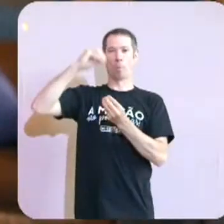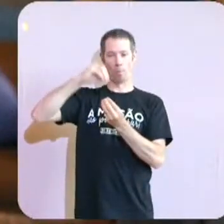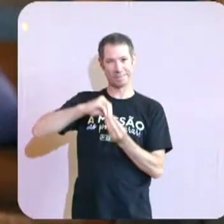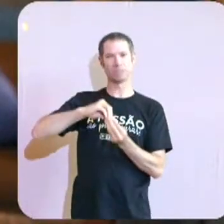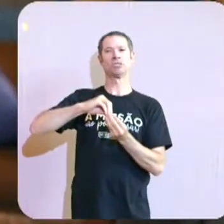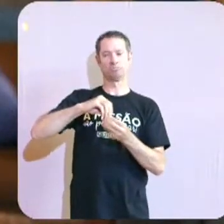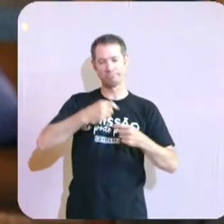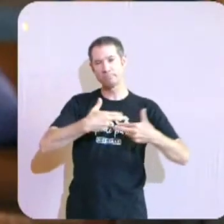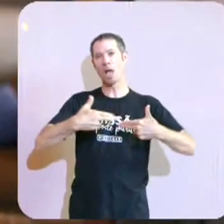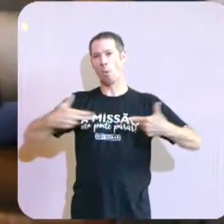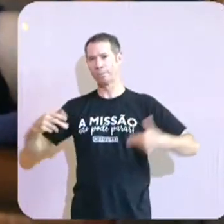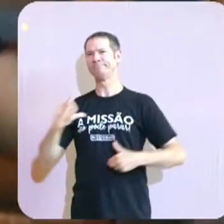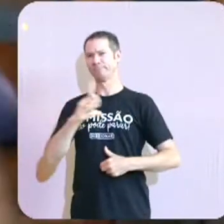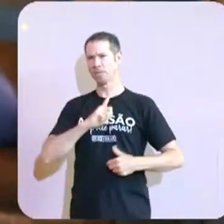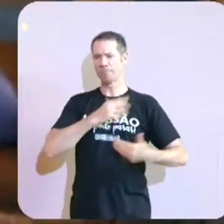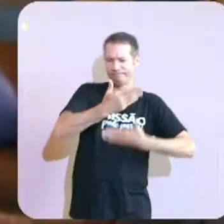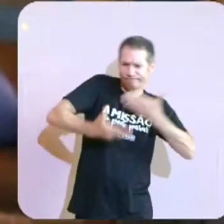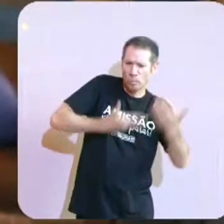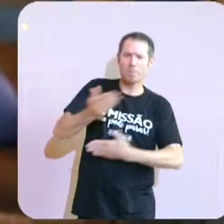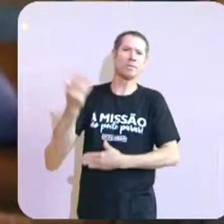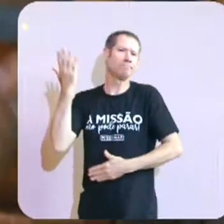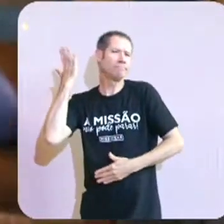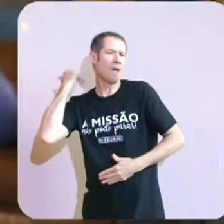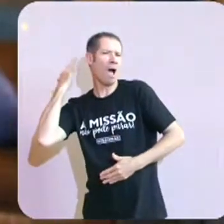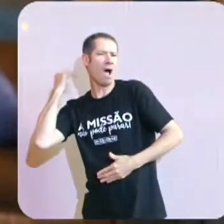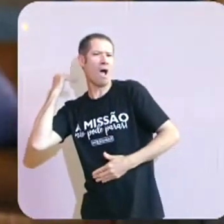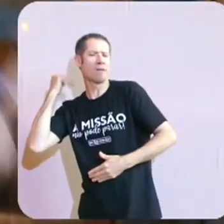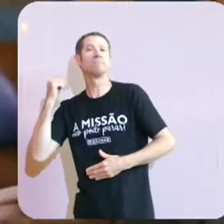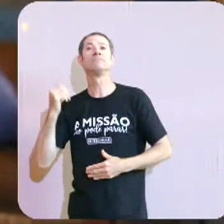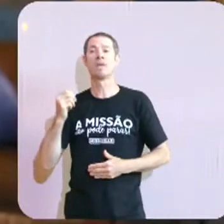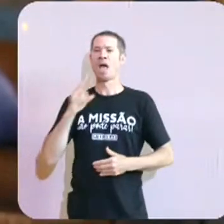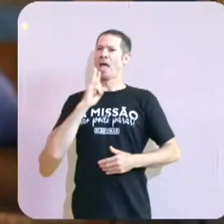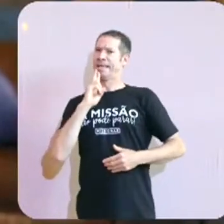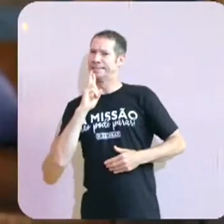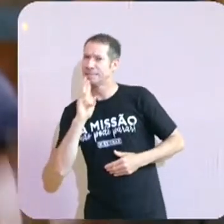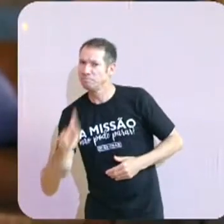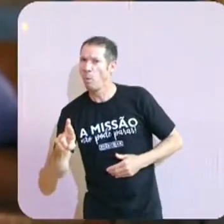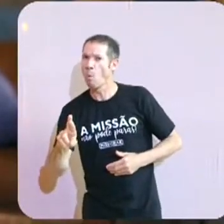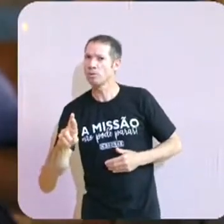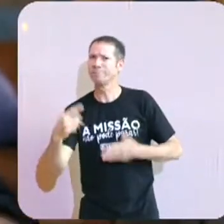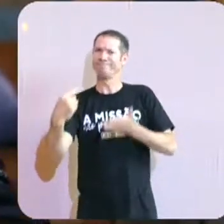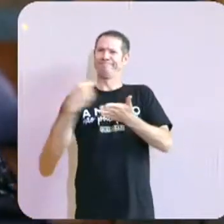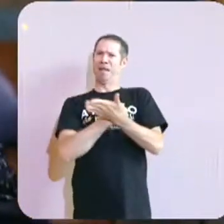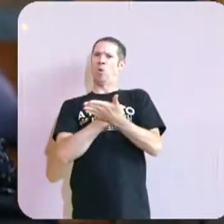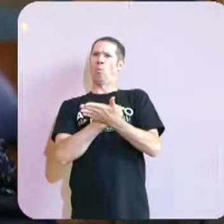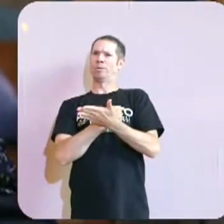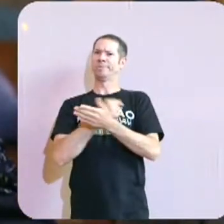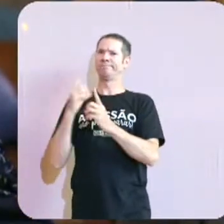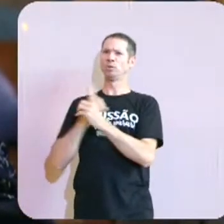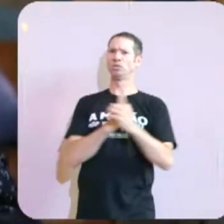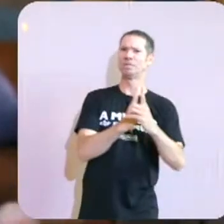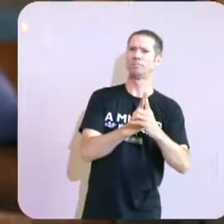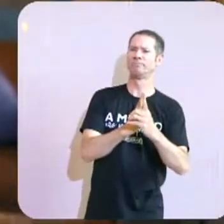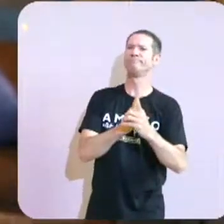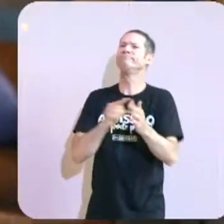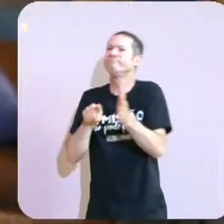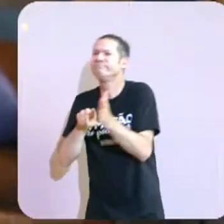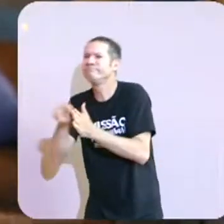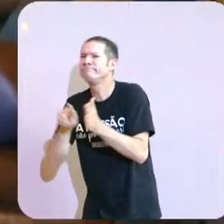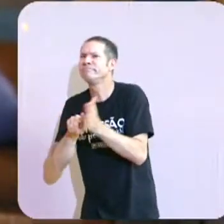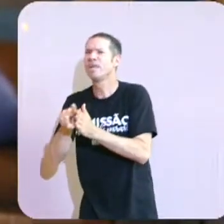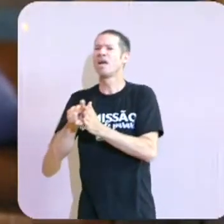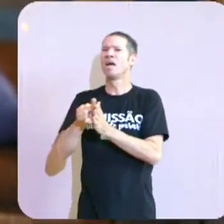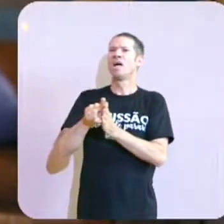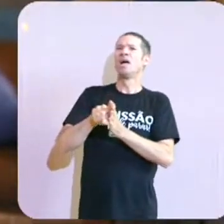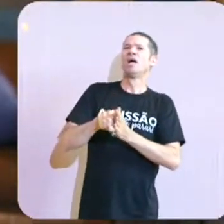das coisas que ele tinha compartilhado antes, e dentre elas ele responde uma das perguntas que os discípulos fizeram ali para